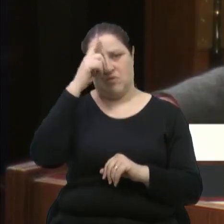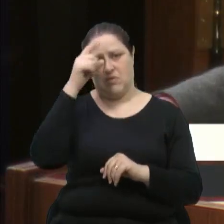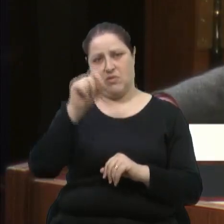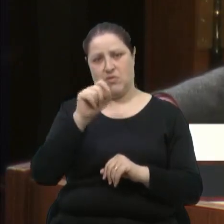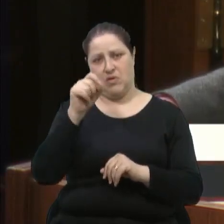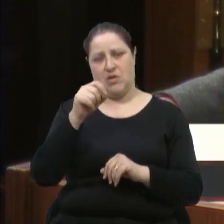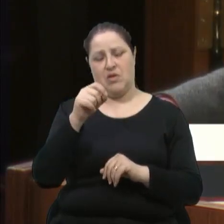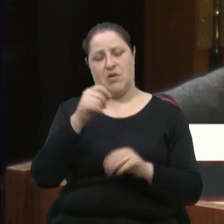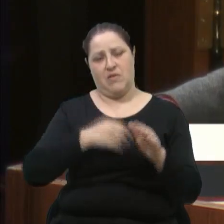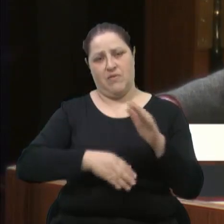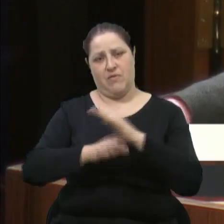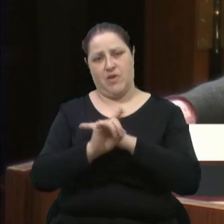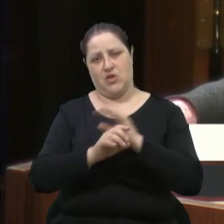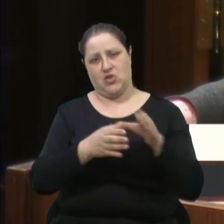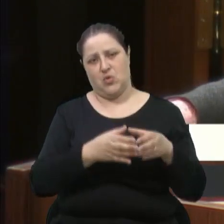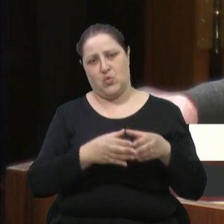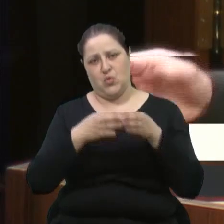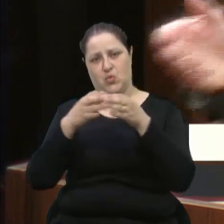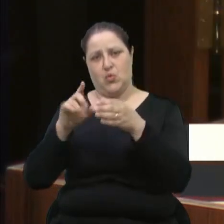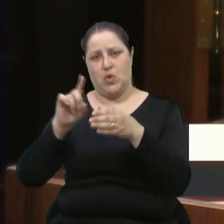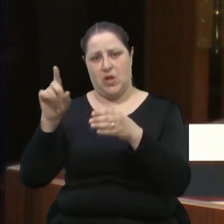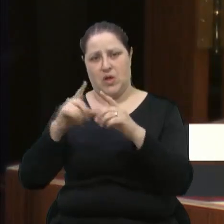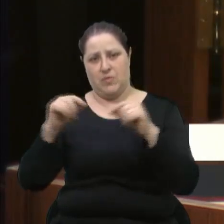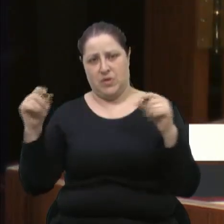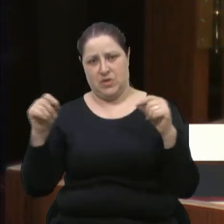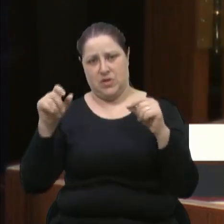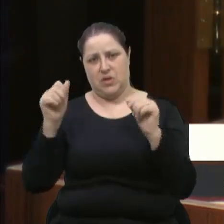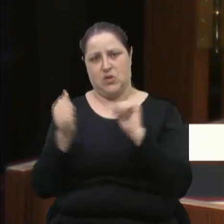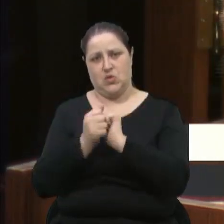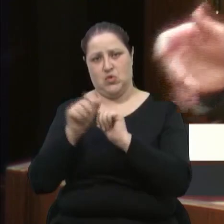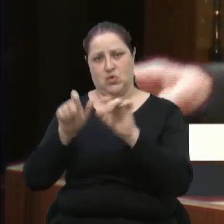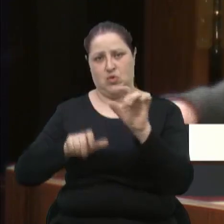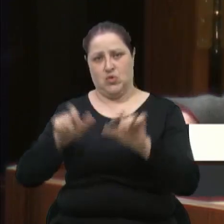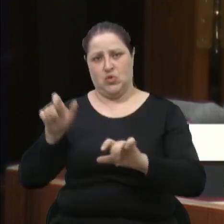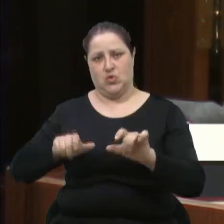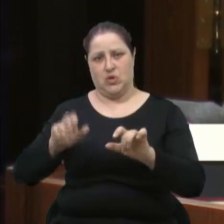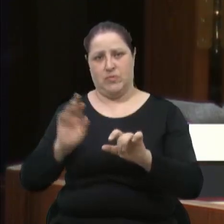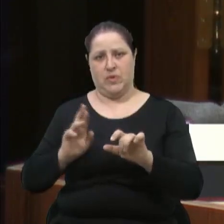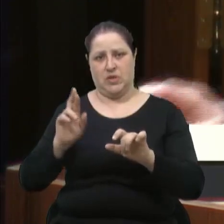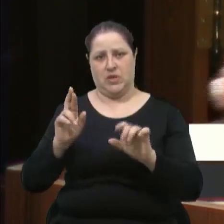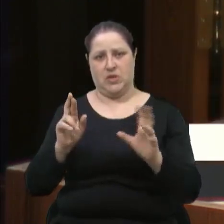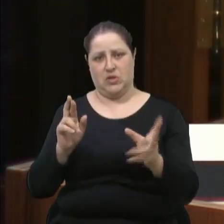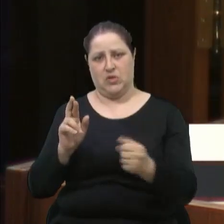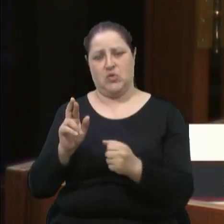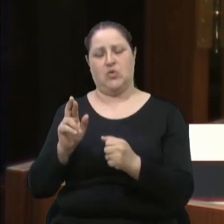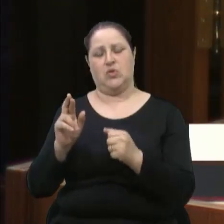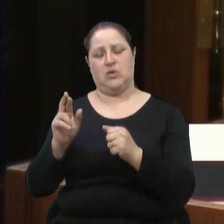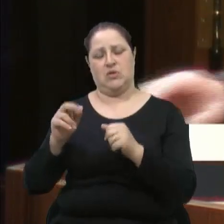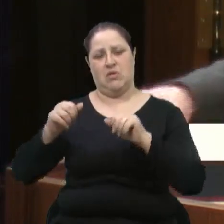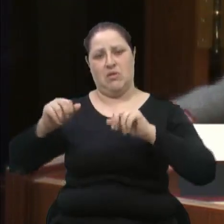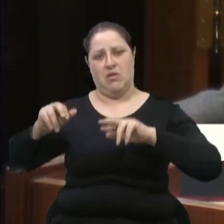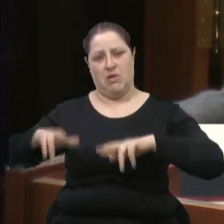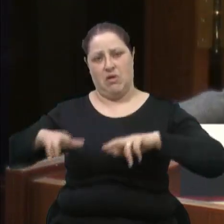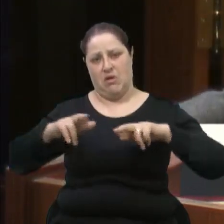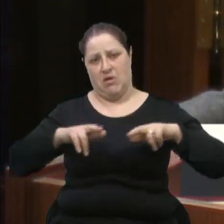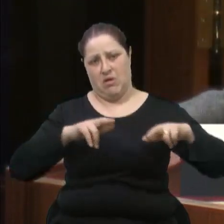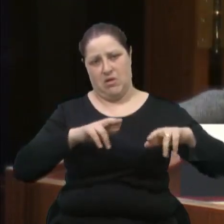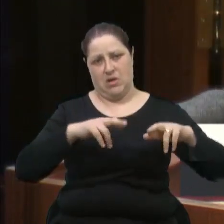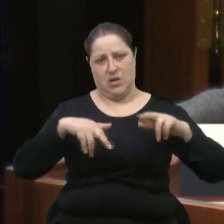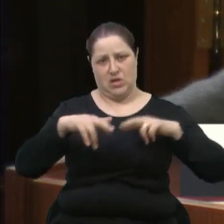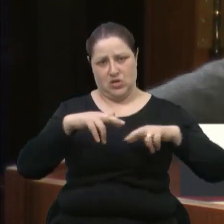a Brasília com representantes de todos os setores da região, buscarmos recursos,